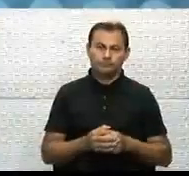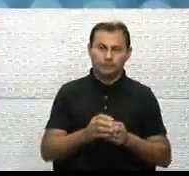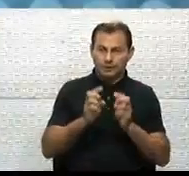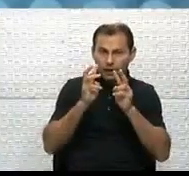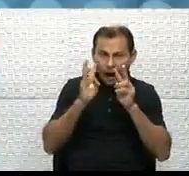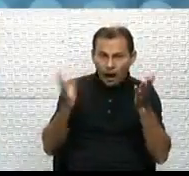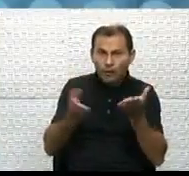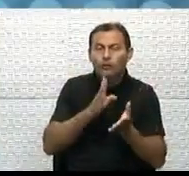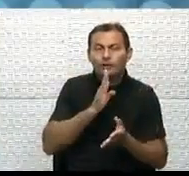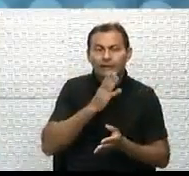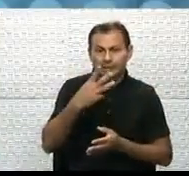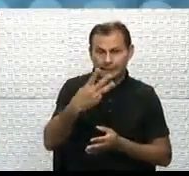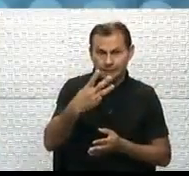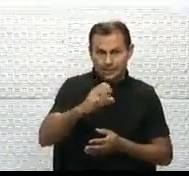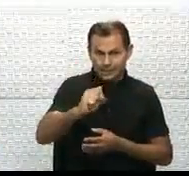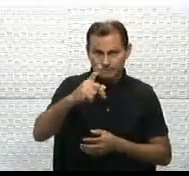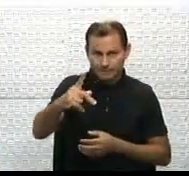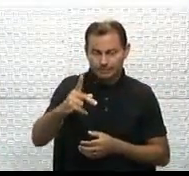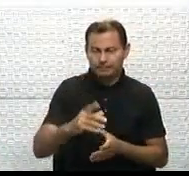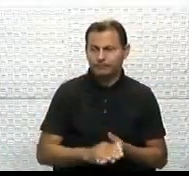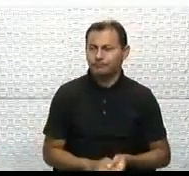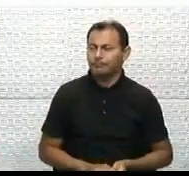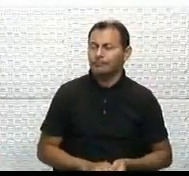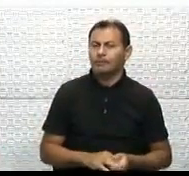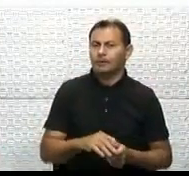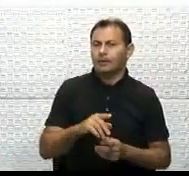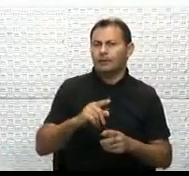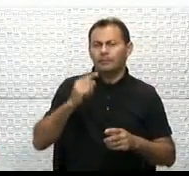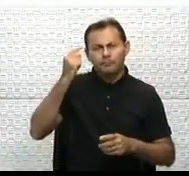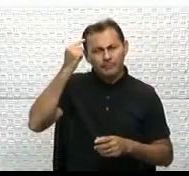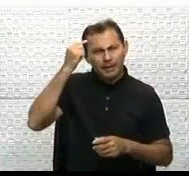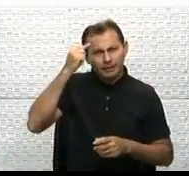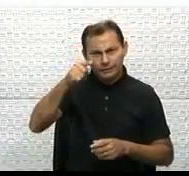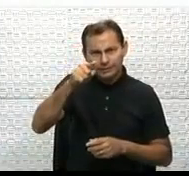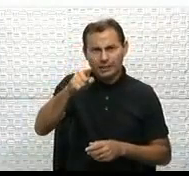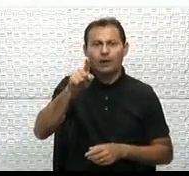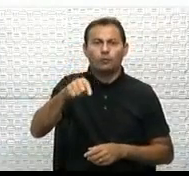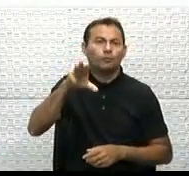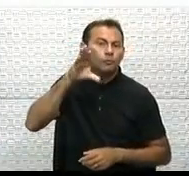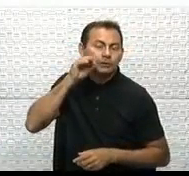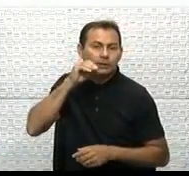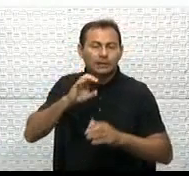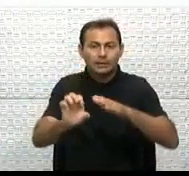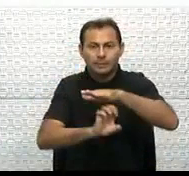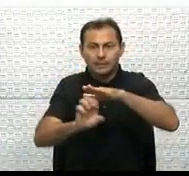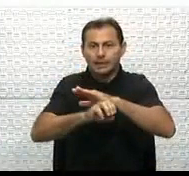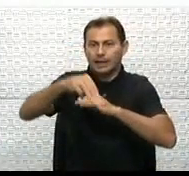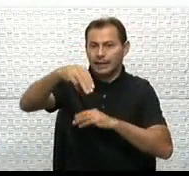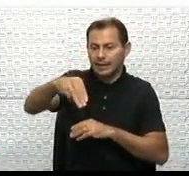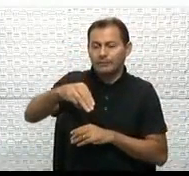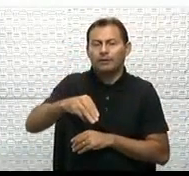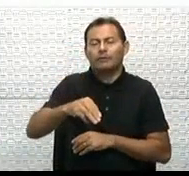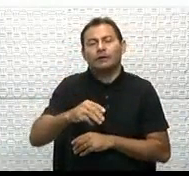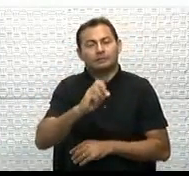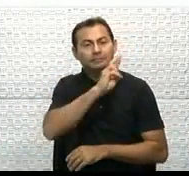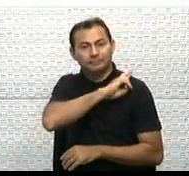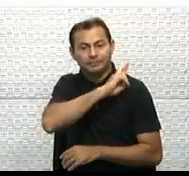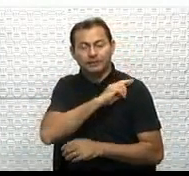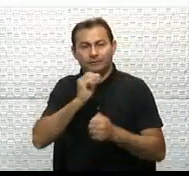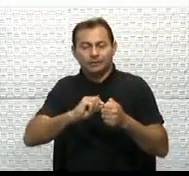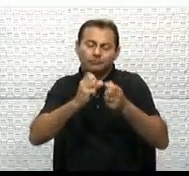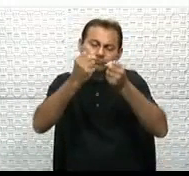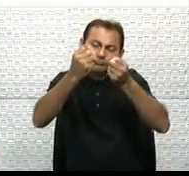Vamos agora conhecer a terceira situação problema. Imagine que você seja um funcionário da empresa M e que foi incumbido de descrever o